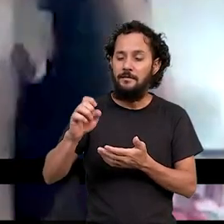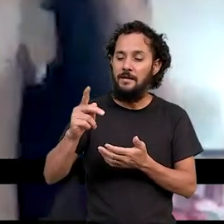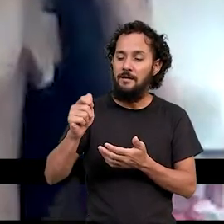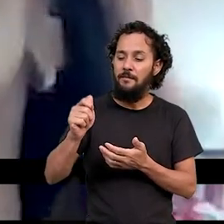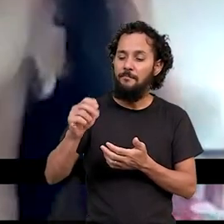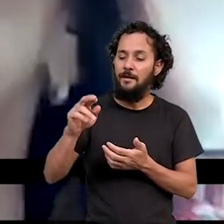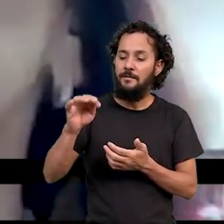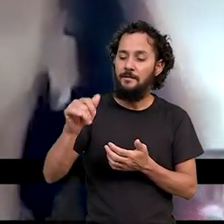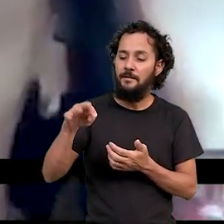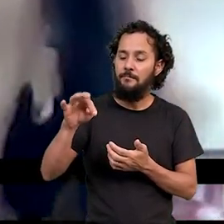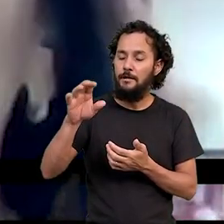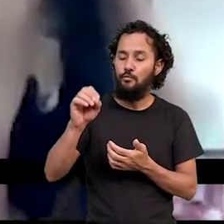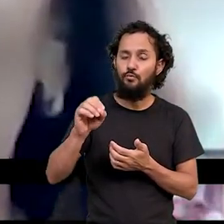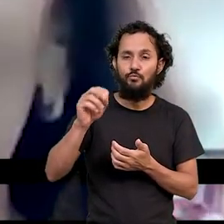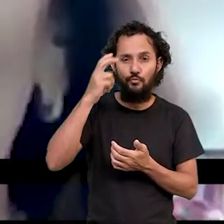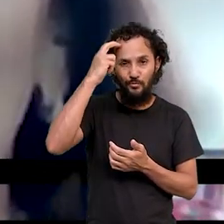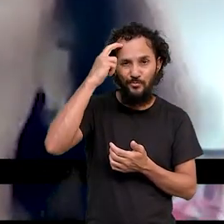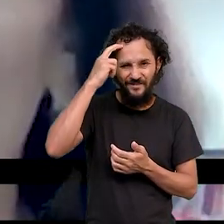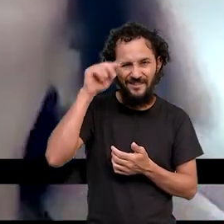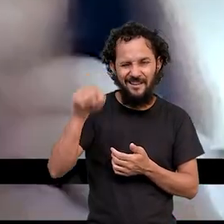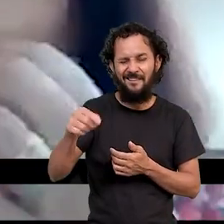ainda não tínhamos